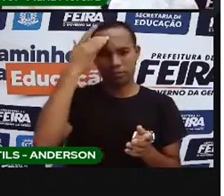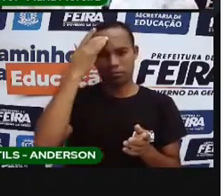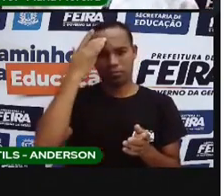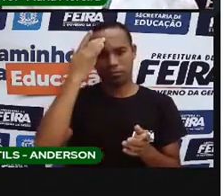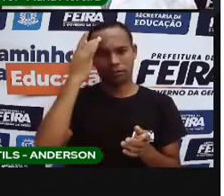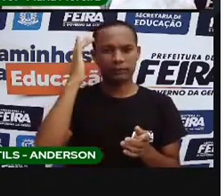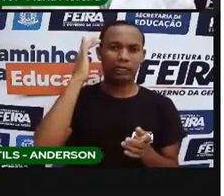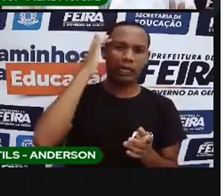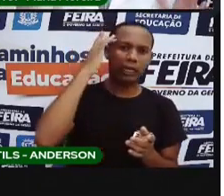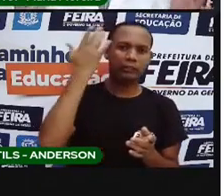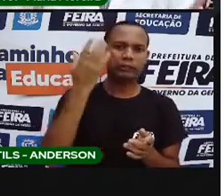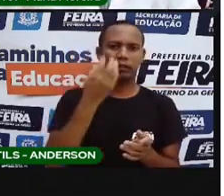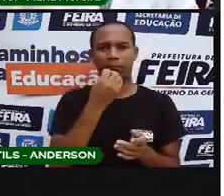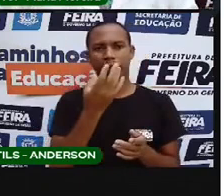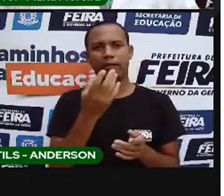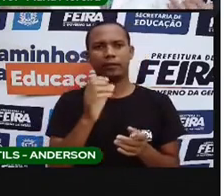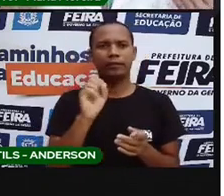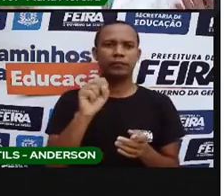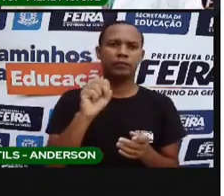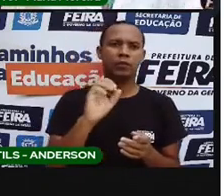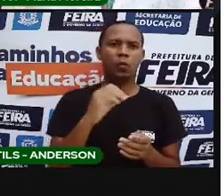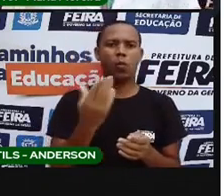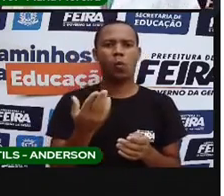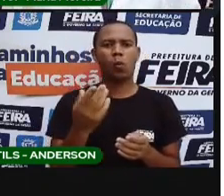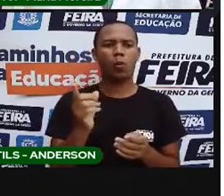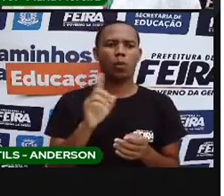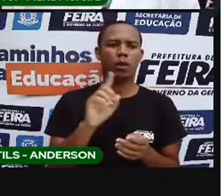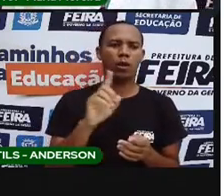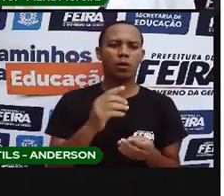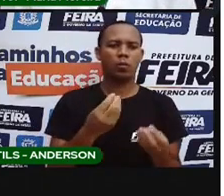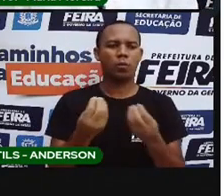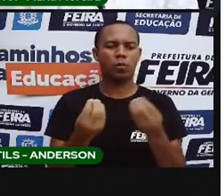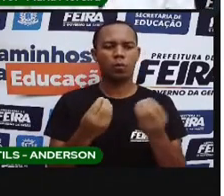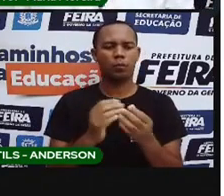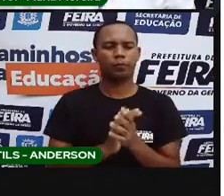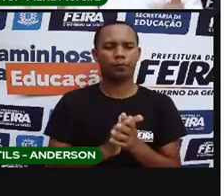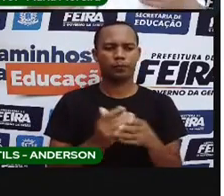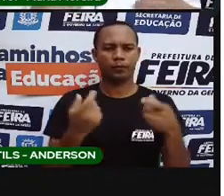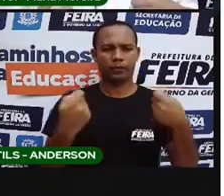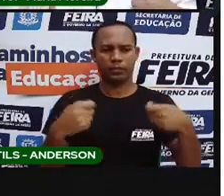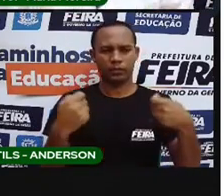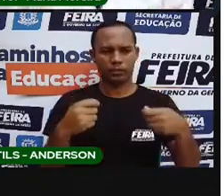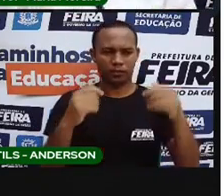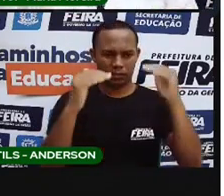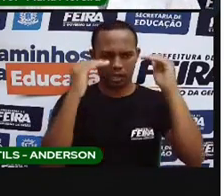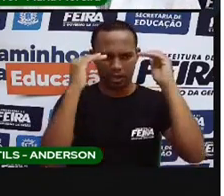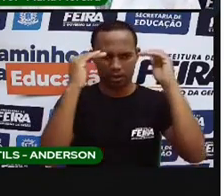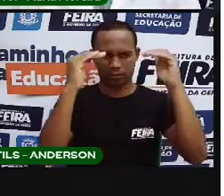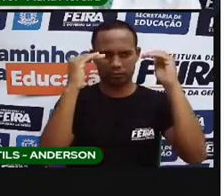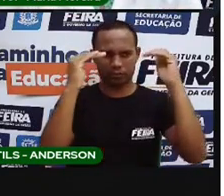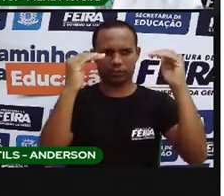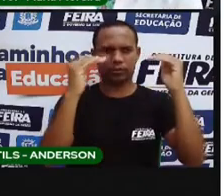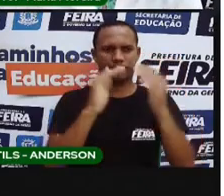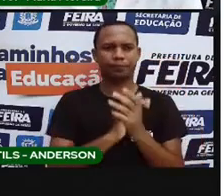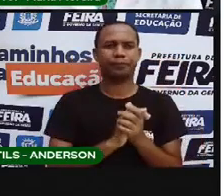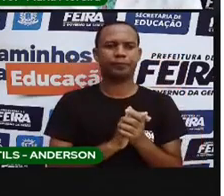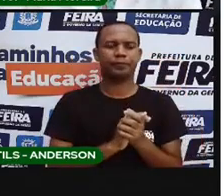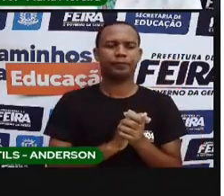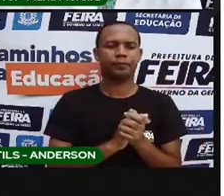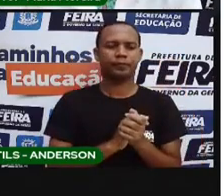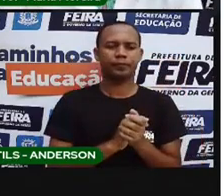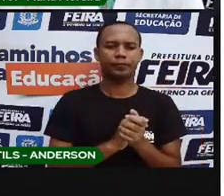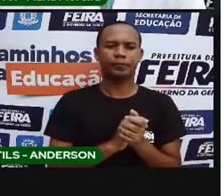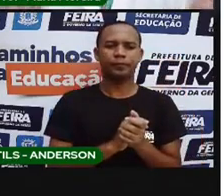No caso dos indígenas, eles têm as crenças, as religiões deles, e eles precisam respeitar. o nosso dever respeitar. o direito deles